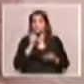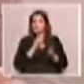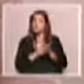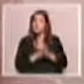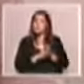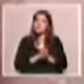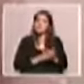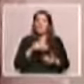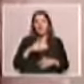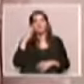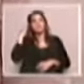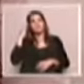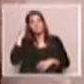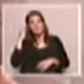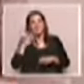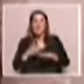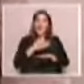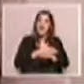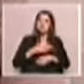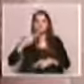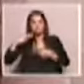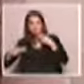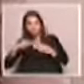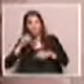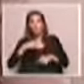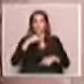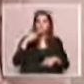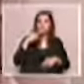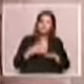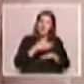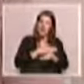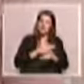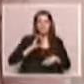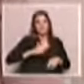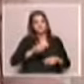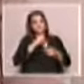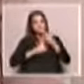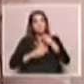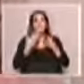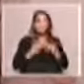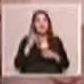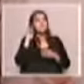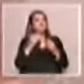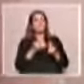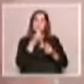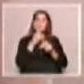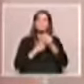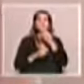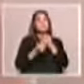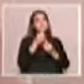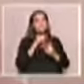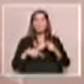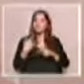aproveitados para esse prazer do arranque da refeição ou da sobremesa, porque realmente conseguimos valorizá-los. E aí eu penso que